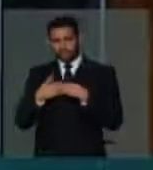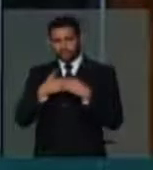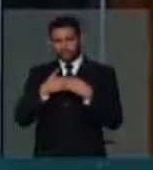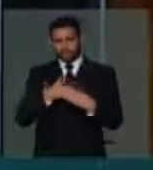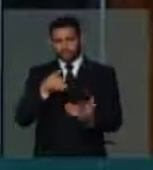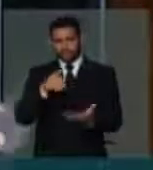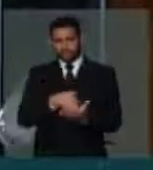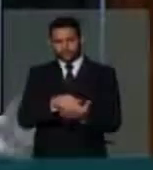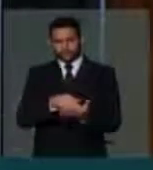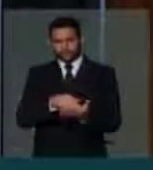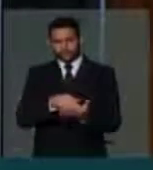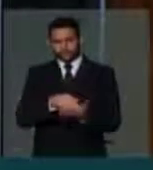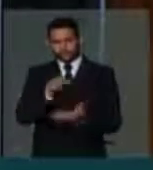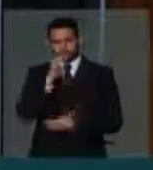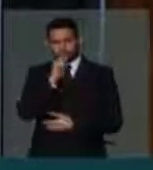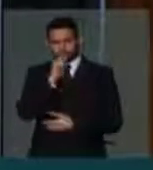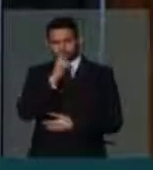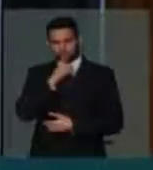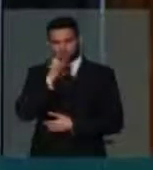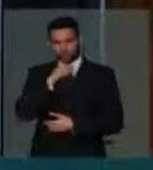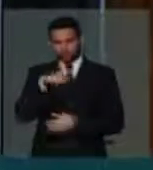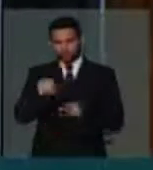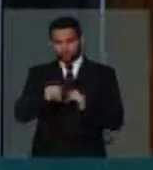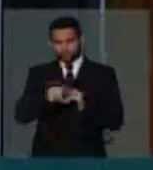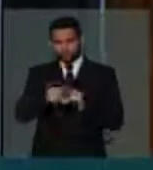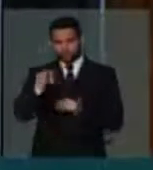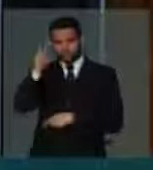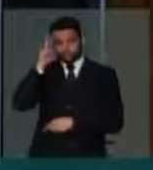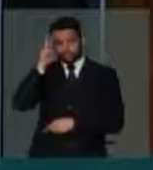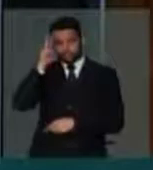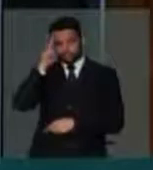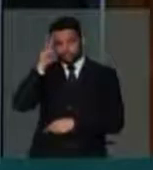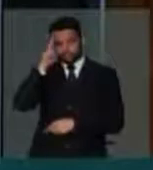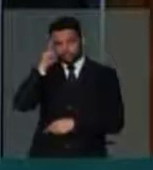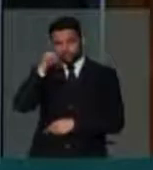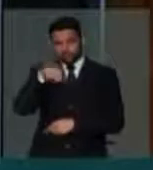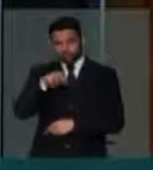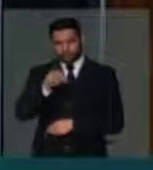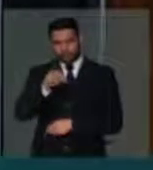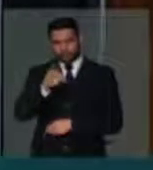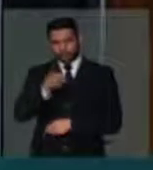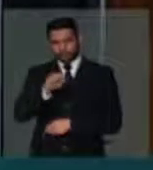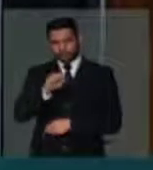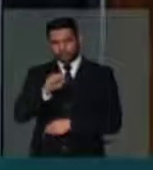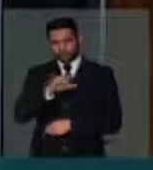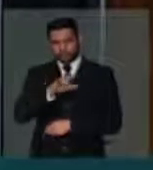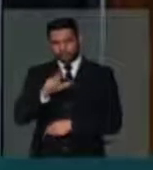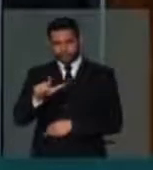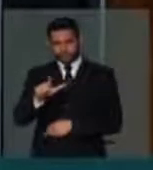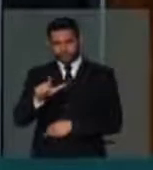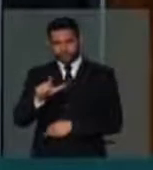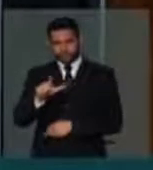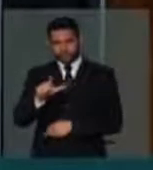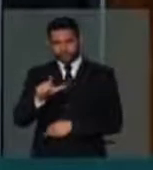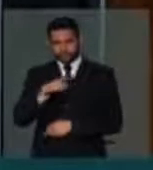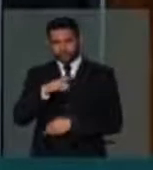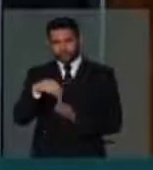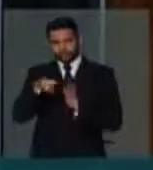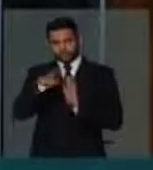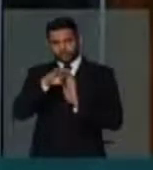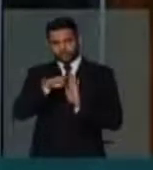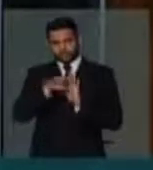último final de semana e também na segunda-feira, ao Mato Grosso do Sul, para uma